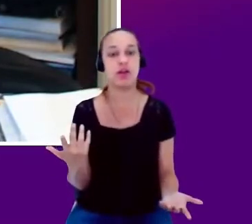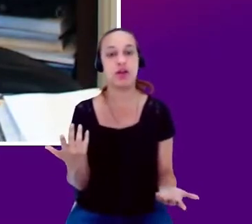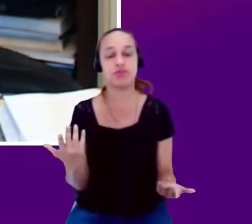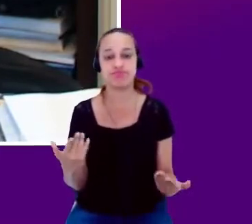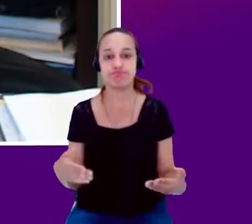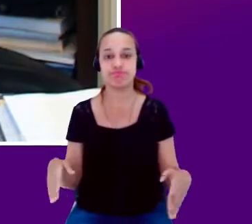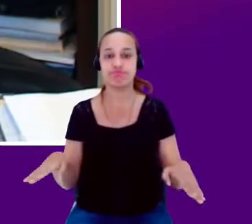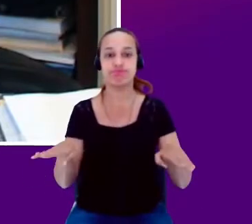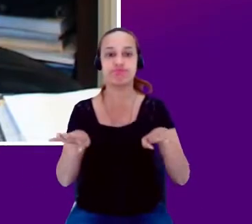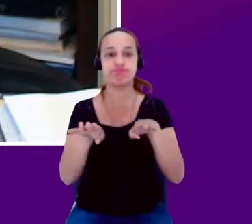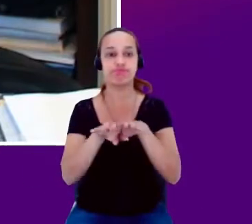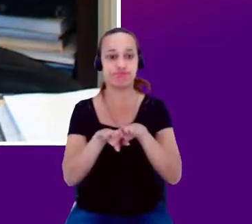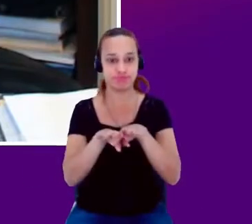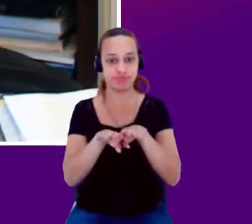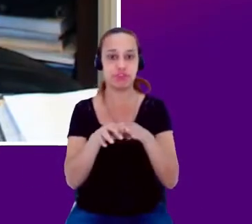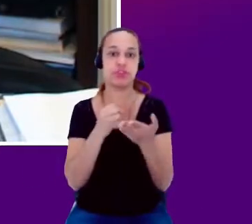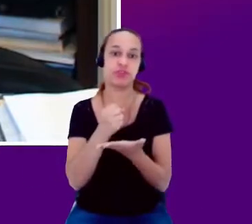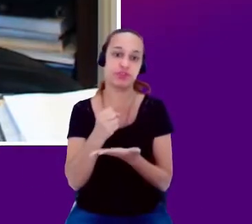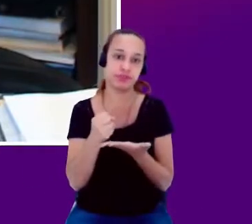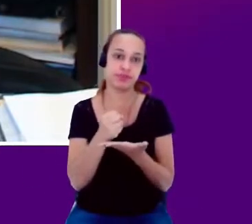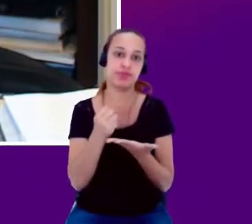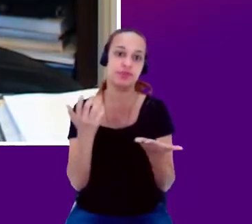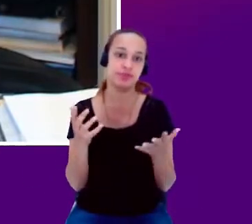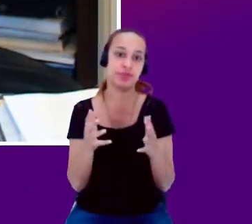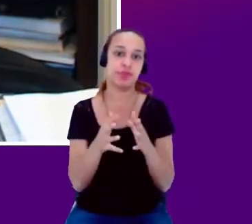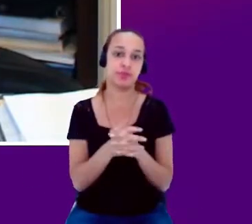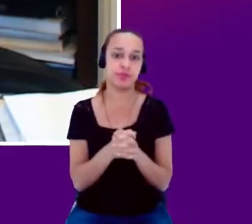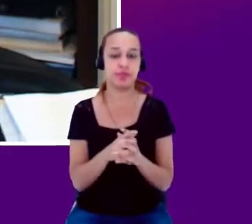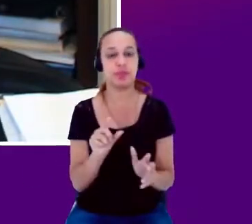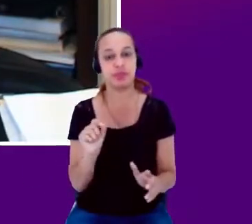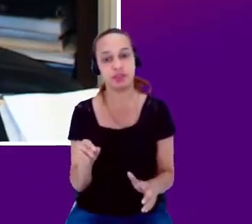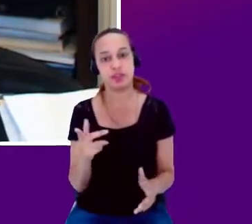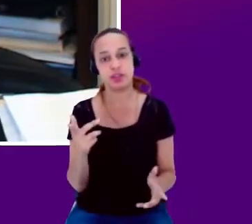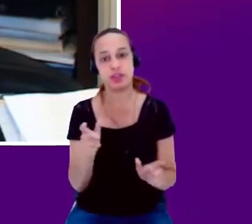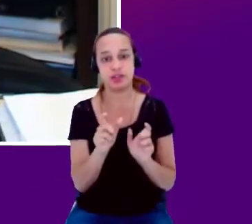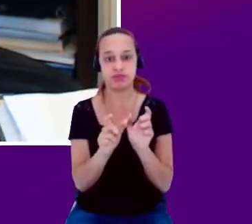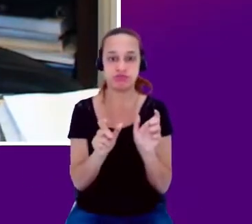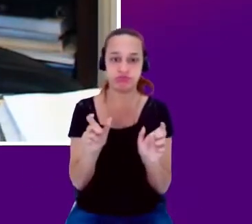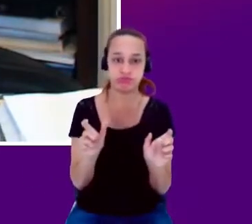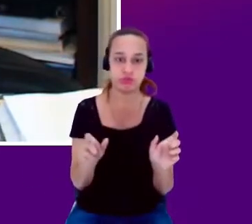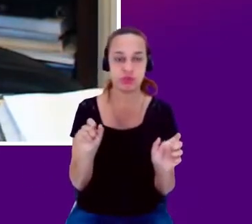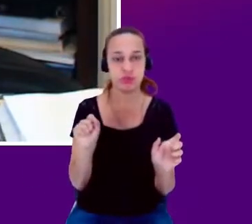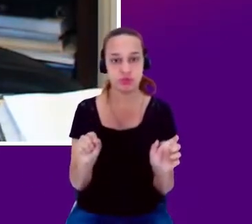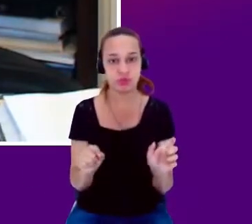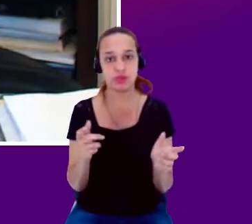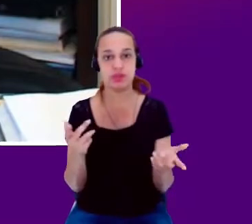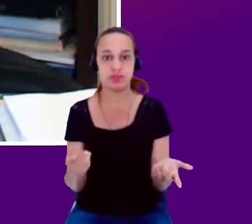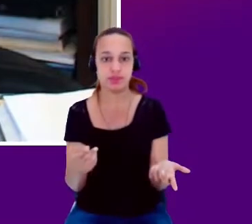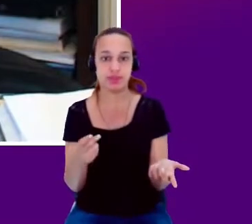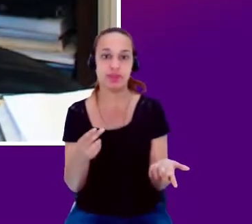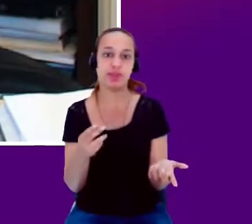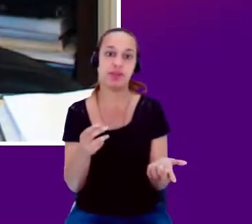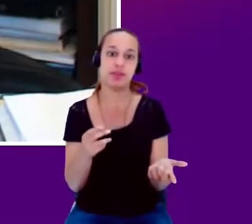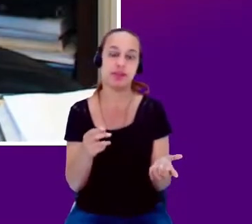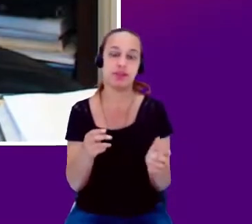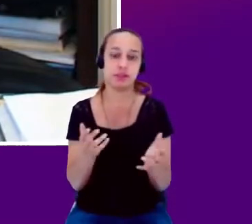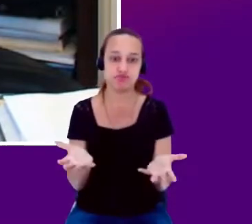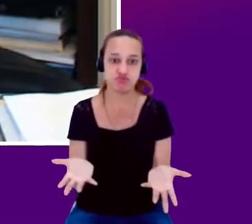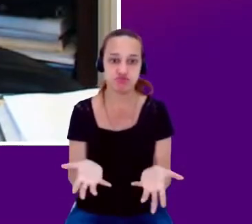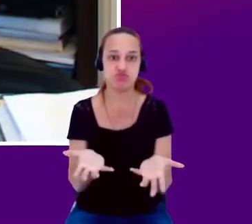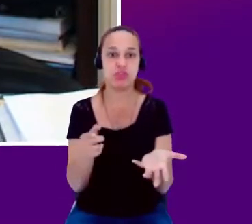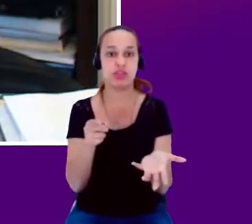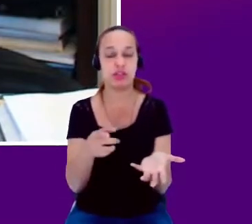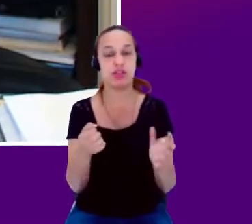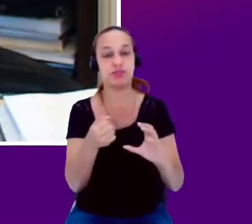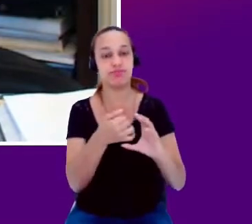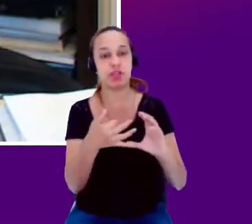medida a igualdade do ponto de vista do indivíduo estava sendo tutelada, ele que tinha características